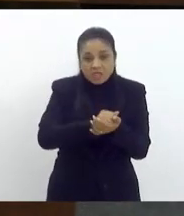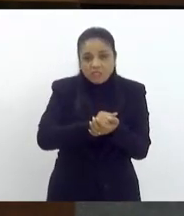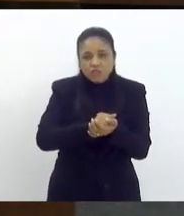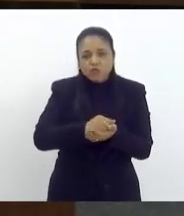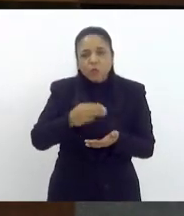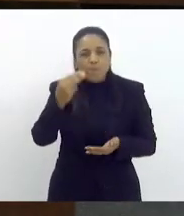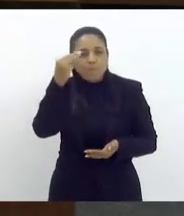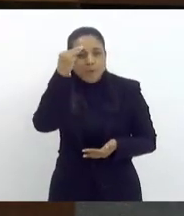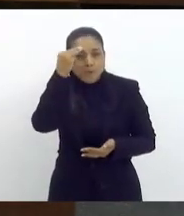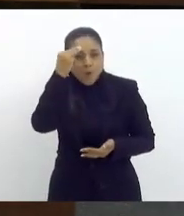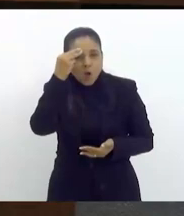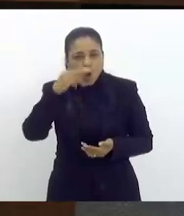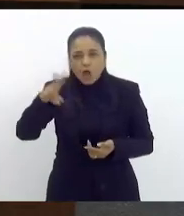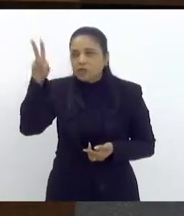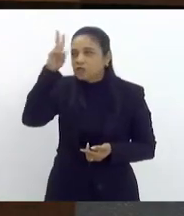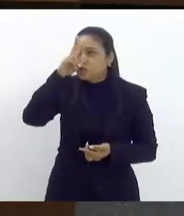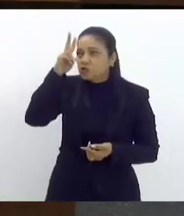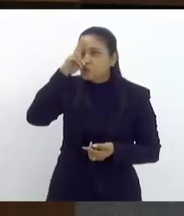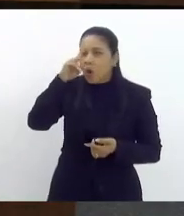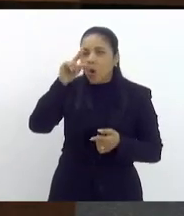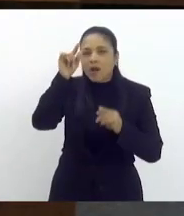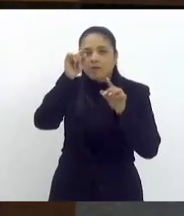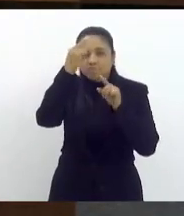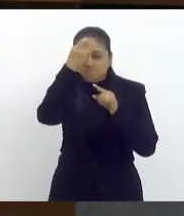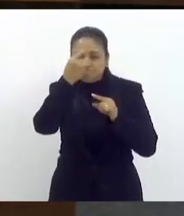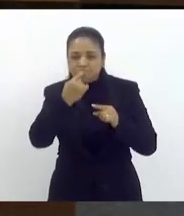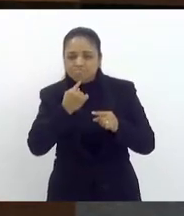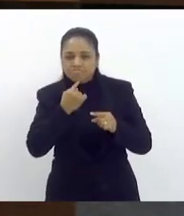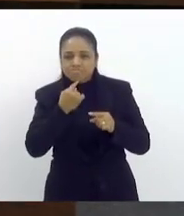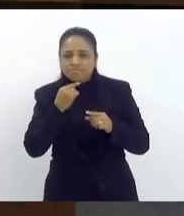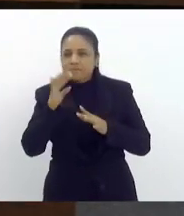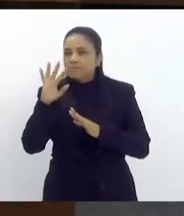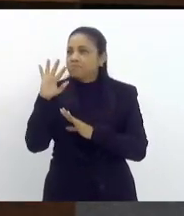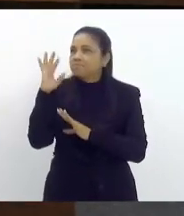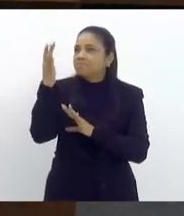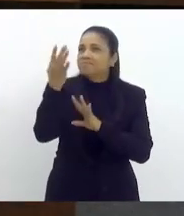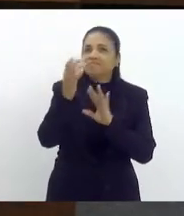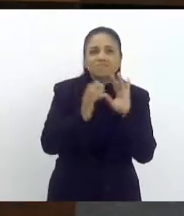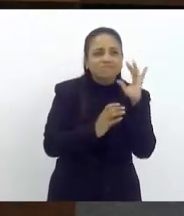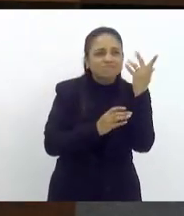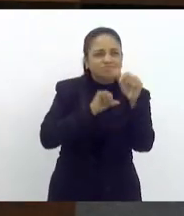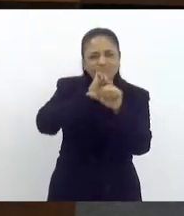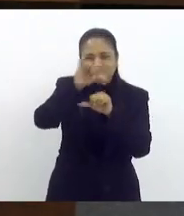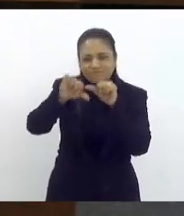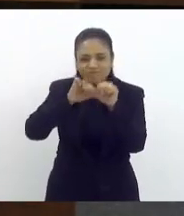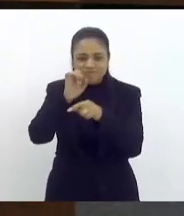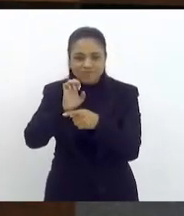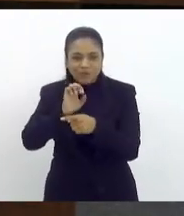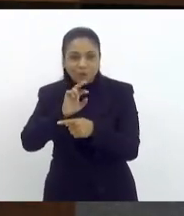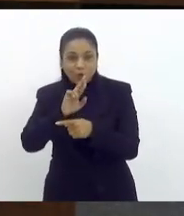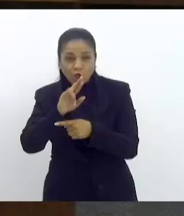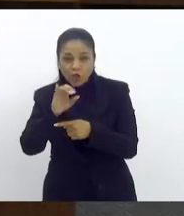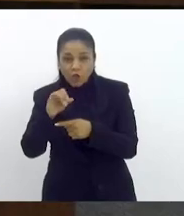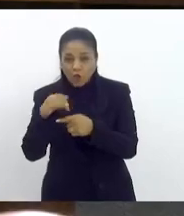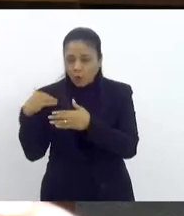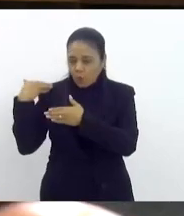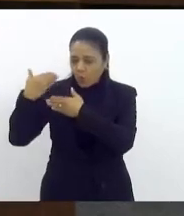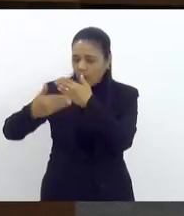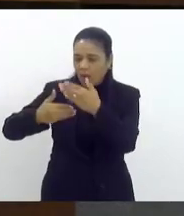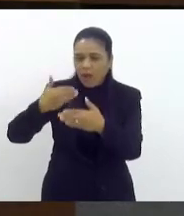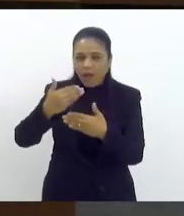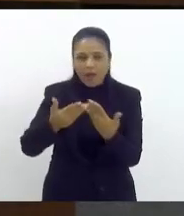memórias o registro da sua paisagem fotográfica das modificações que o estado do Rio de Janeiro sofreu ao longo desses anos